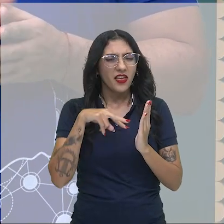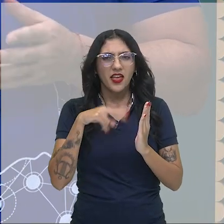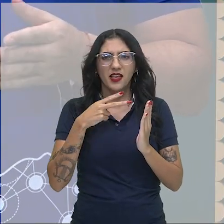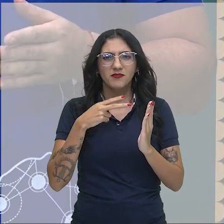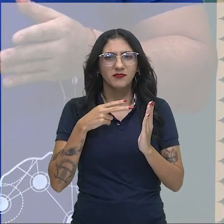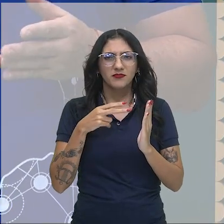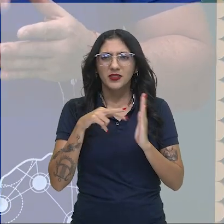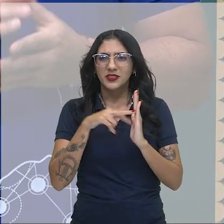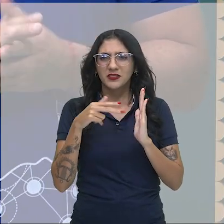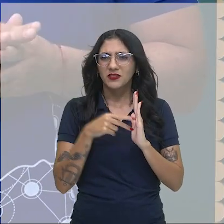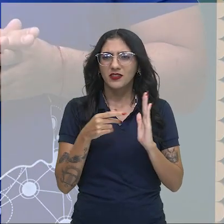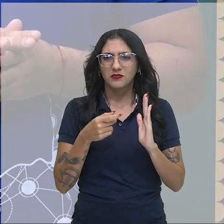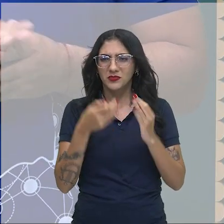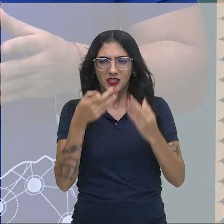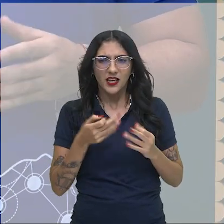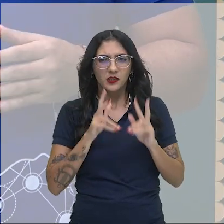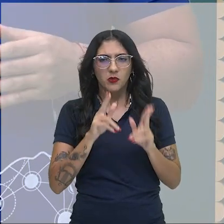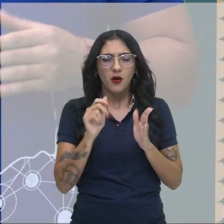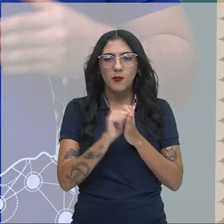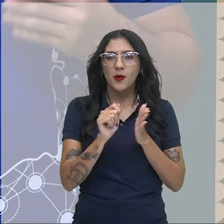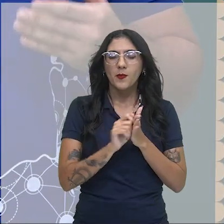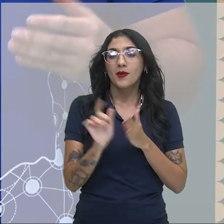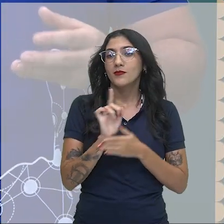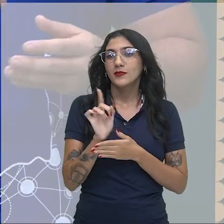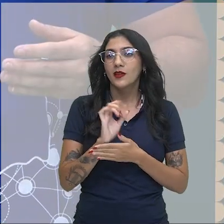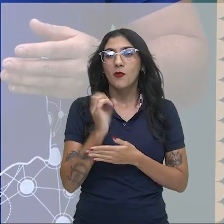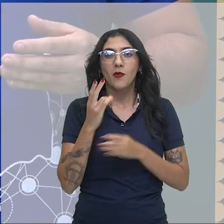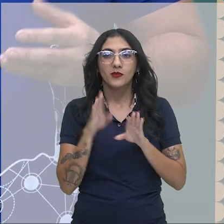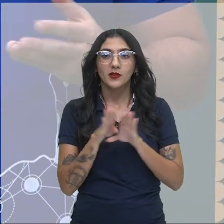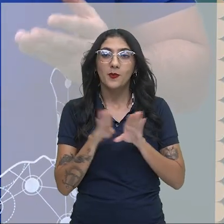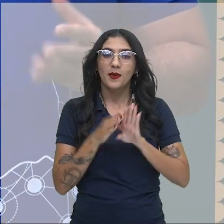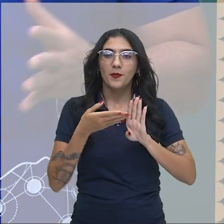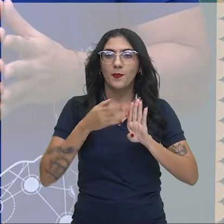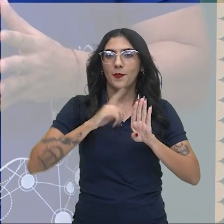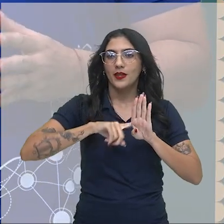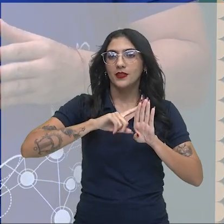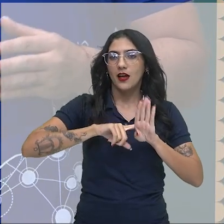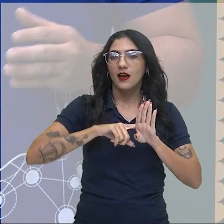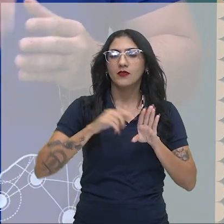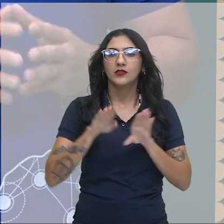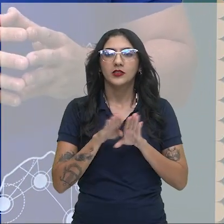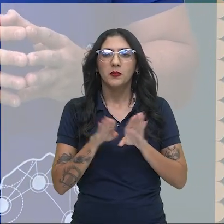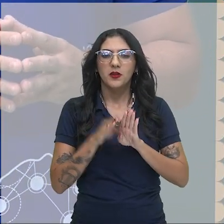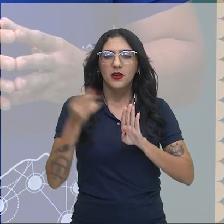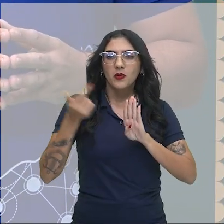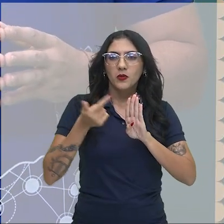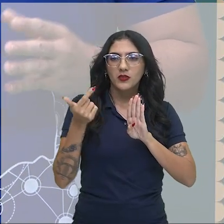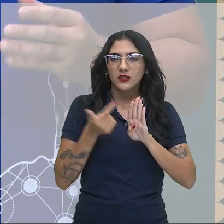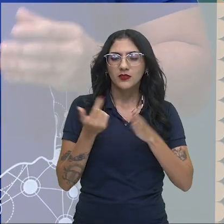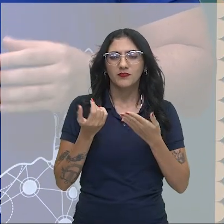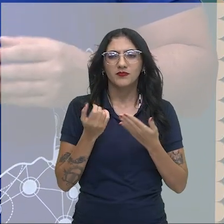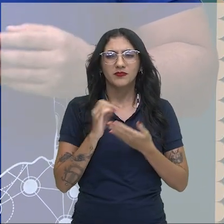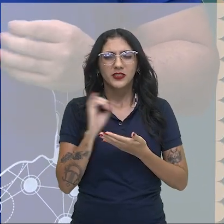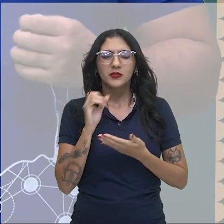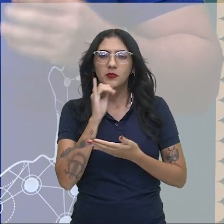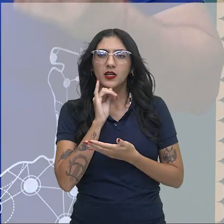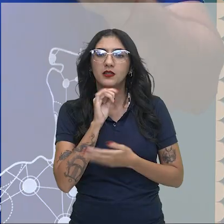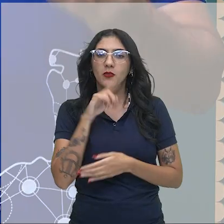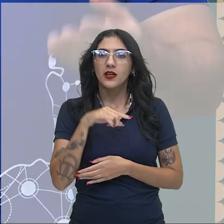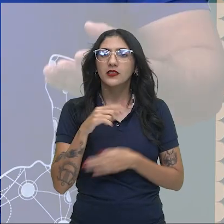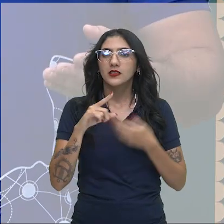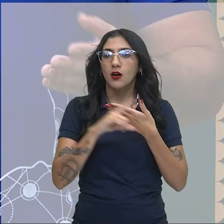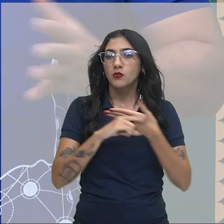ok? Às vezes é uma metáfora, às vezes tem uma ironia que você tem que entender. Será que aquele autor ele gosta de